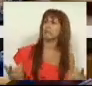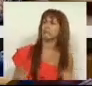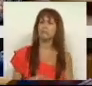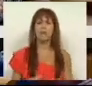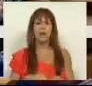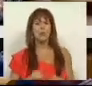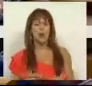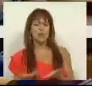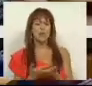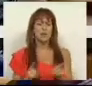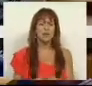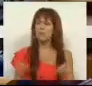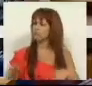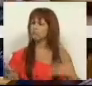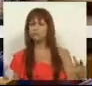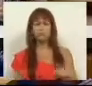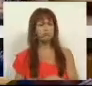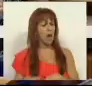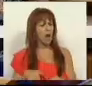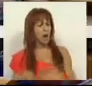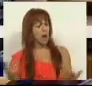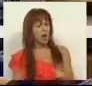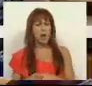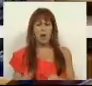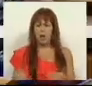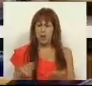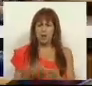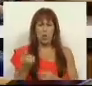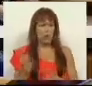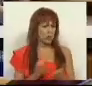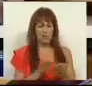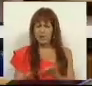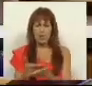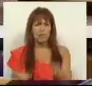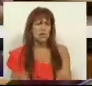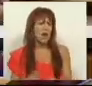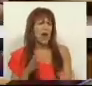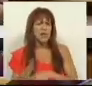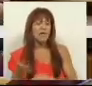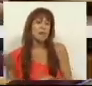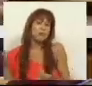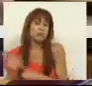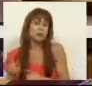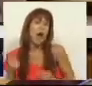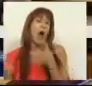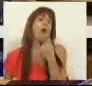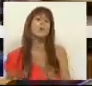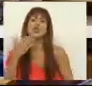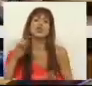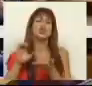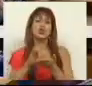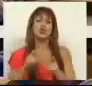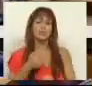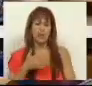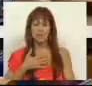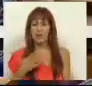intervir sobre a economia e até lançamos algum financiamento à economia por via, designadamente, de algum crédito